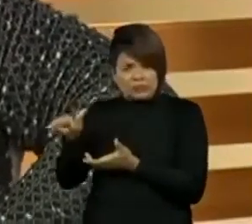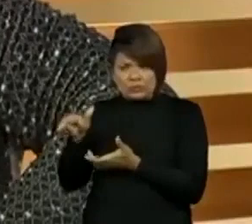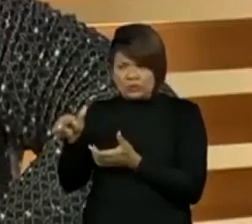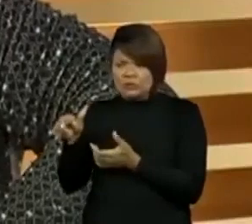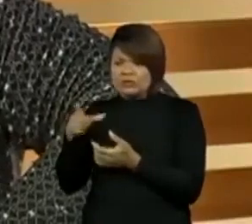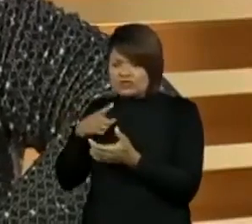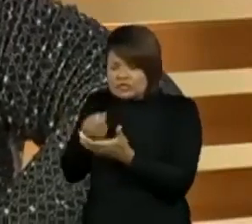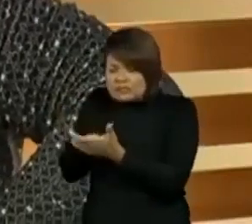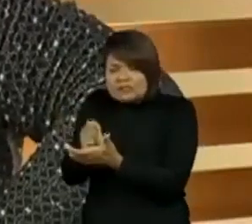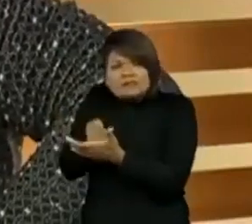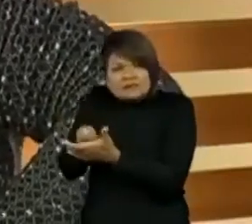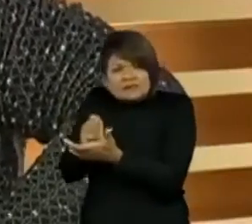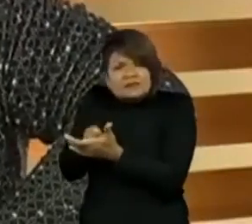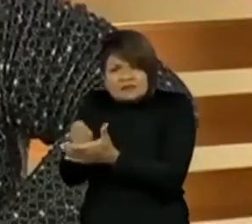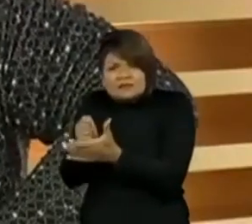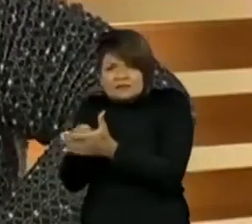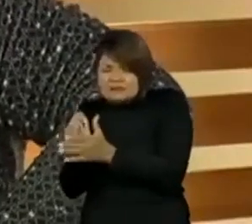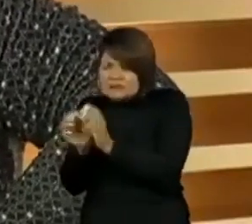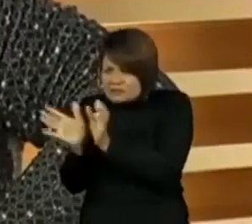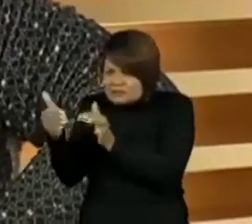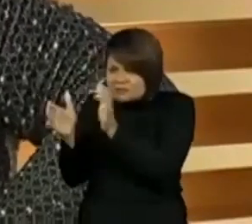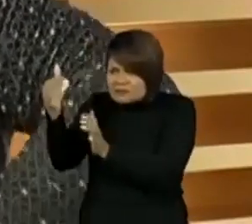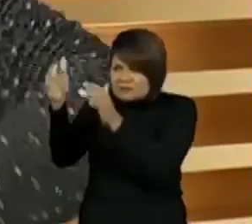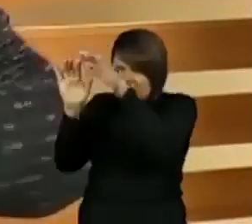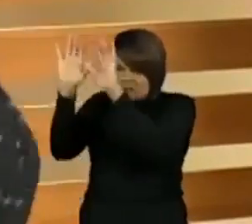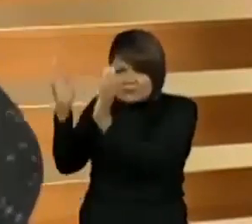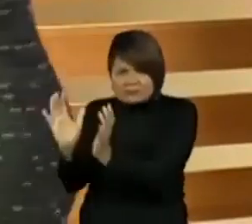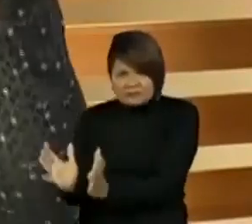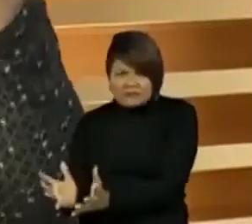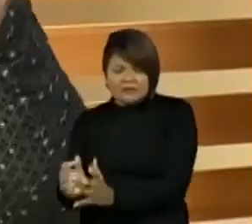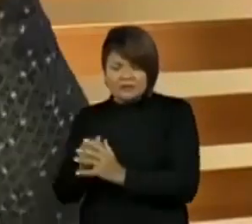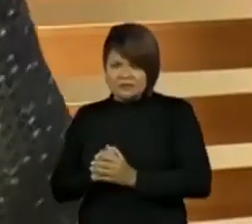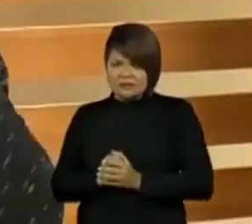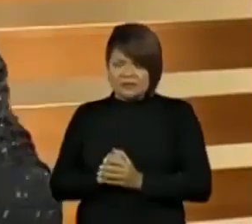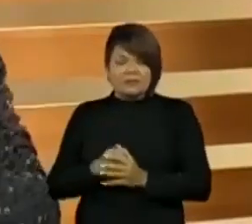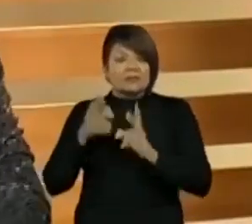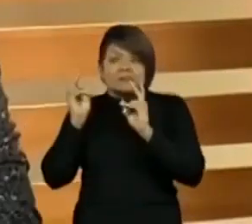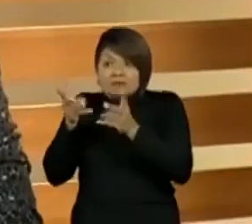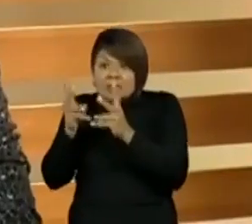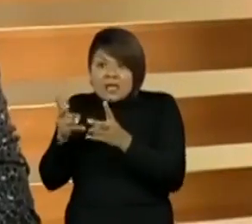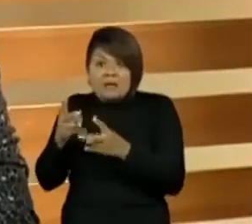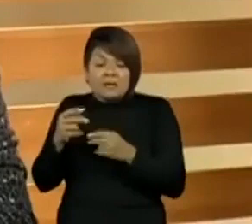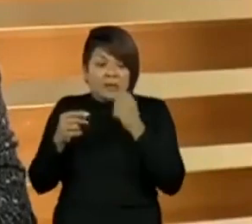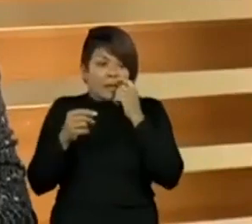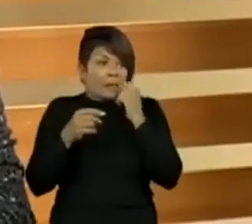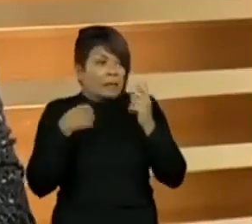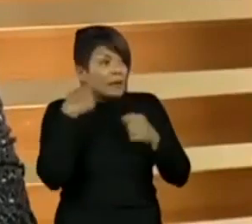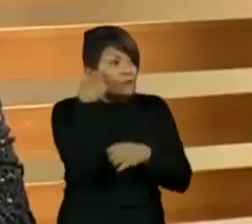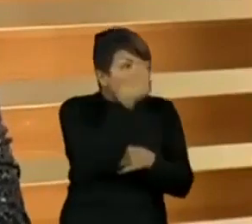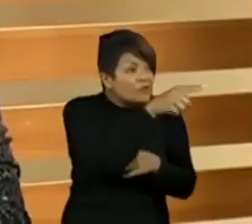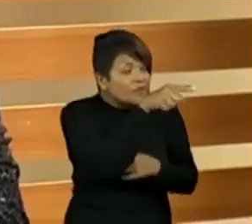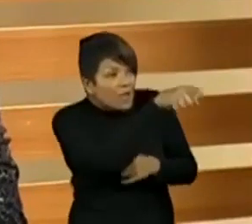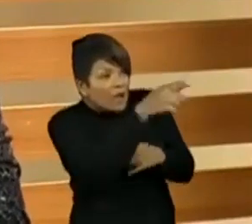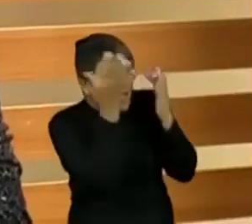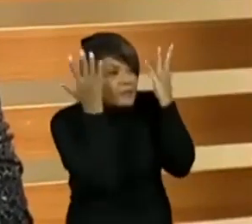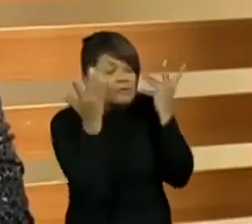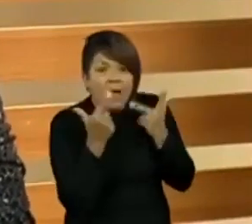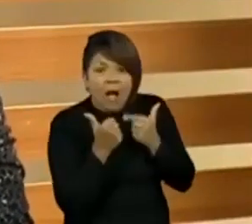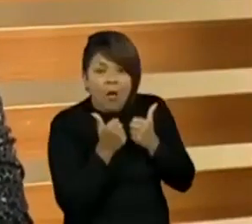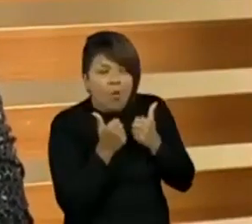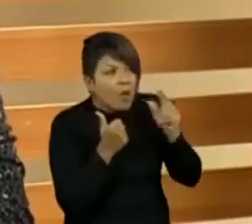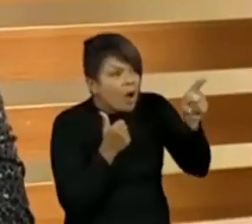hábil. Sempre que ele via um animal em qualquer lugar, ele corria para casa e esculpia em madeira,